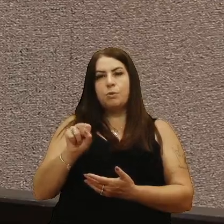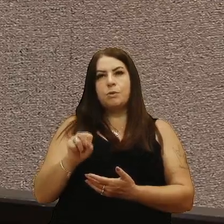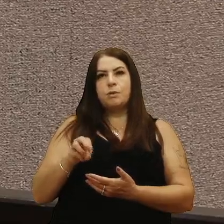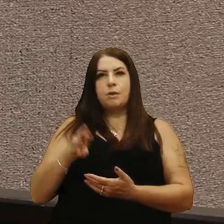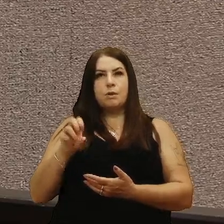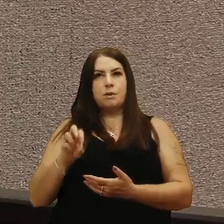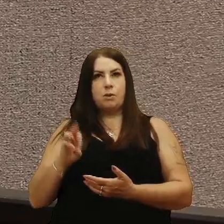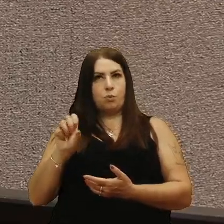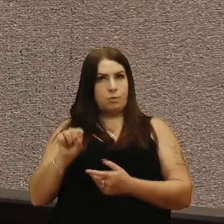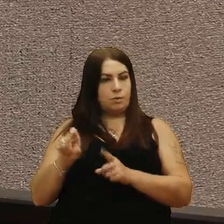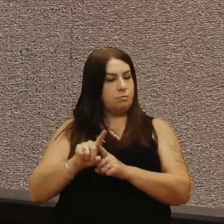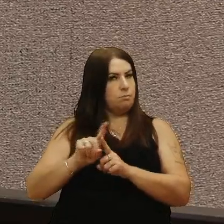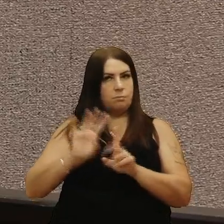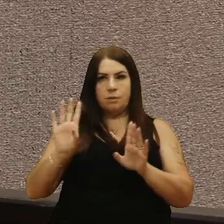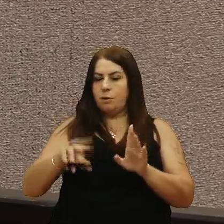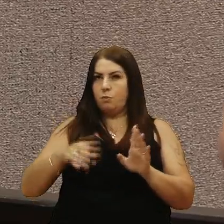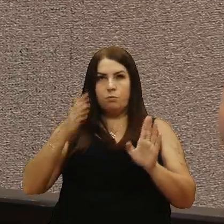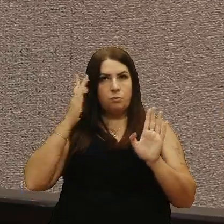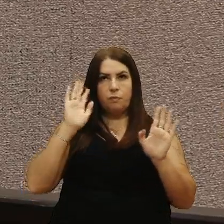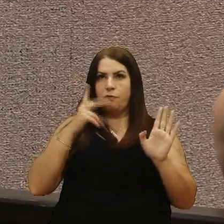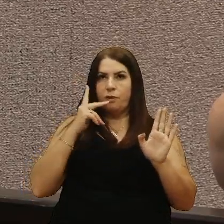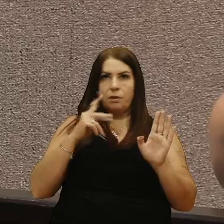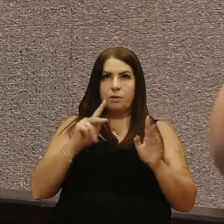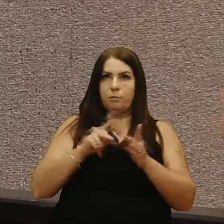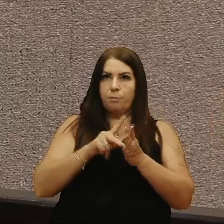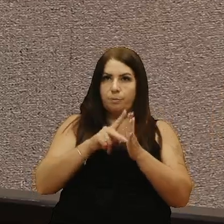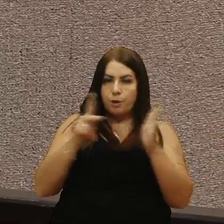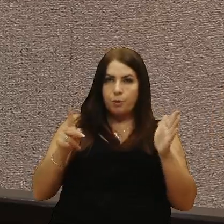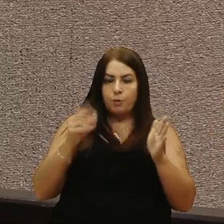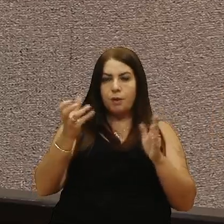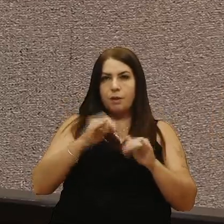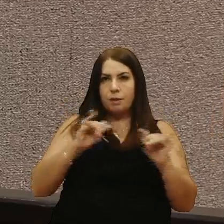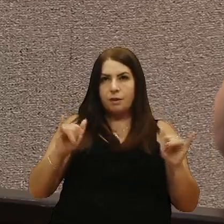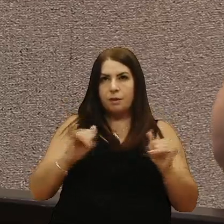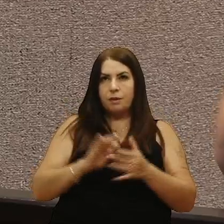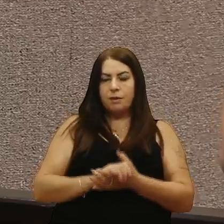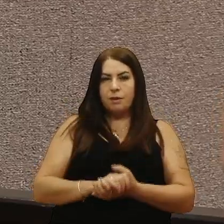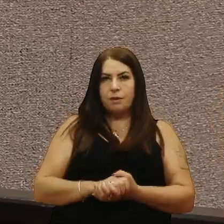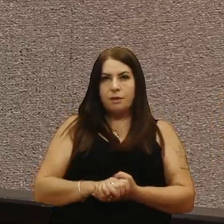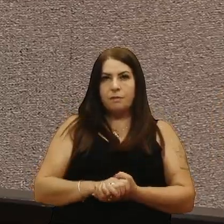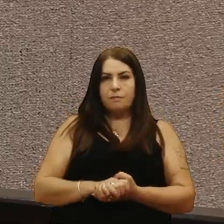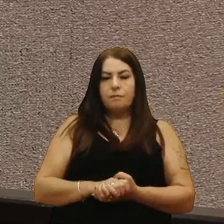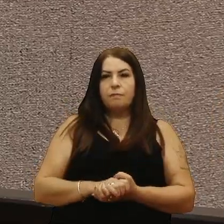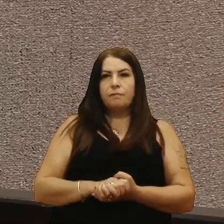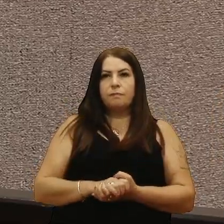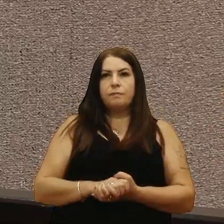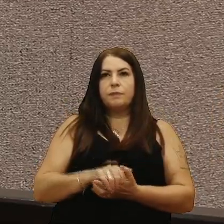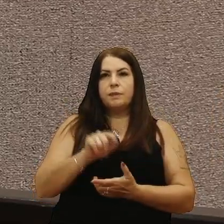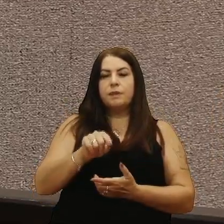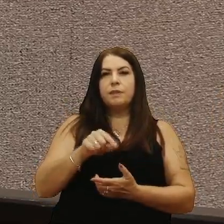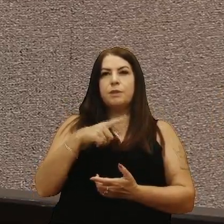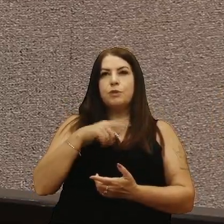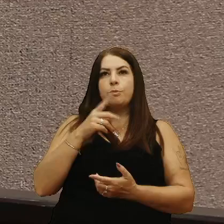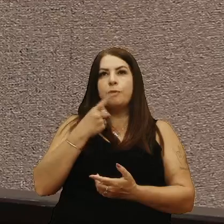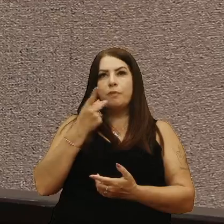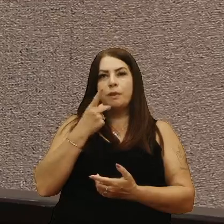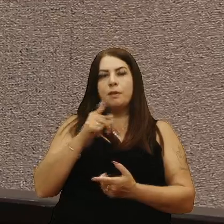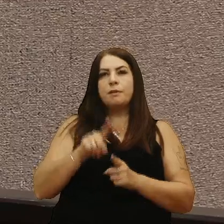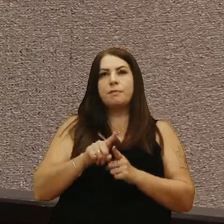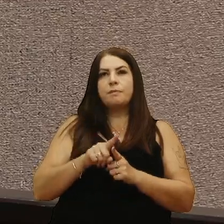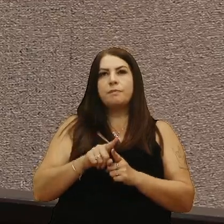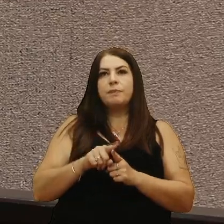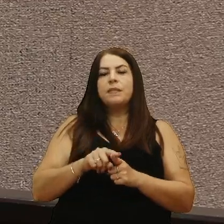News. O Petros News noticia o que quer. O Pioneiro noticia o que quer. Leuvé noticia o que quer. Então, apenas para salientar. E mais um